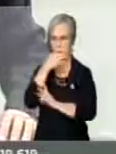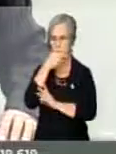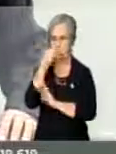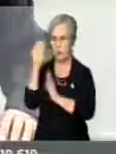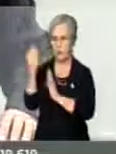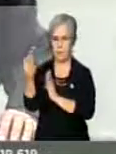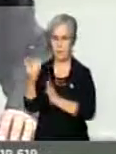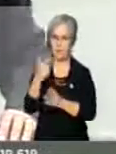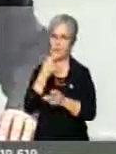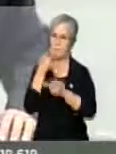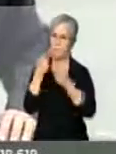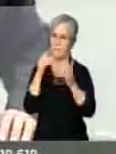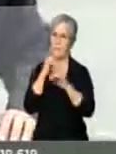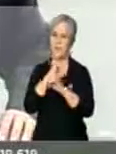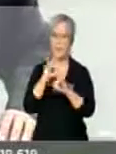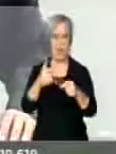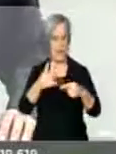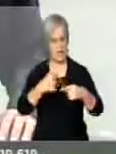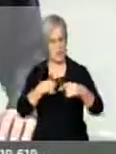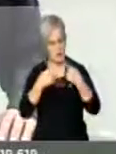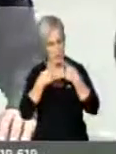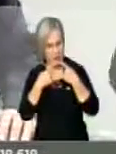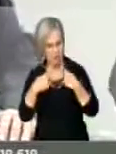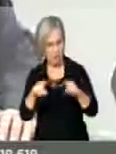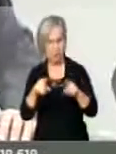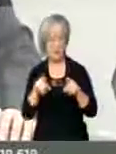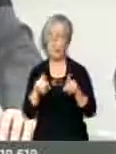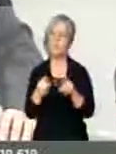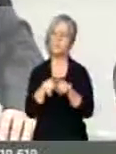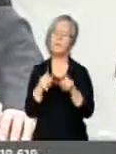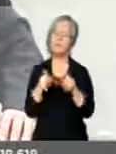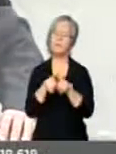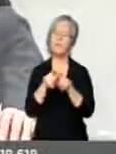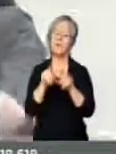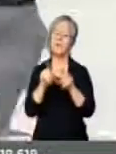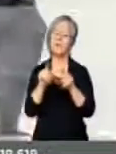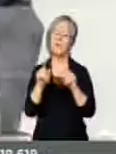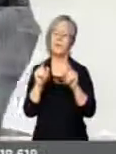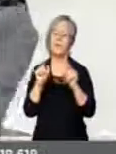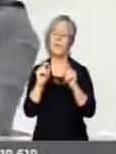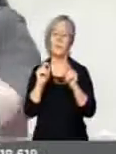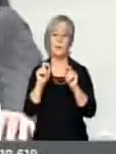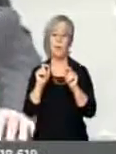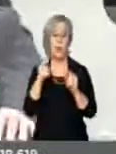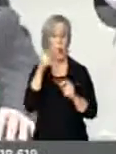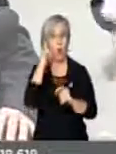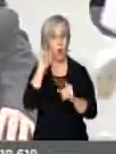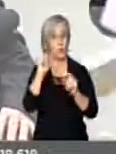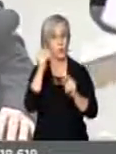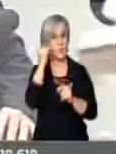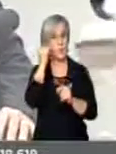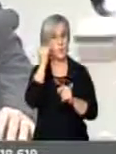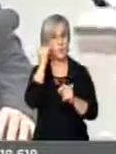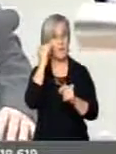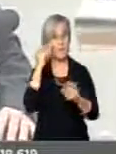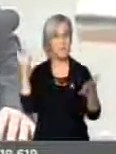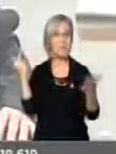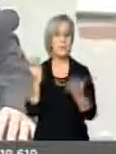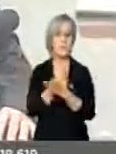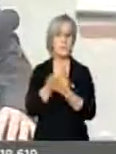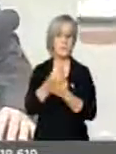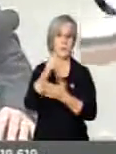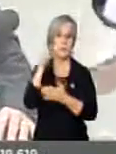meu mais veemente protesto contra o que se perpetrou ontem, ou que se pretendia